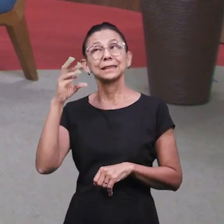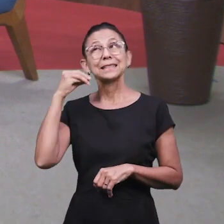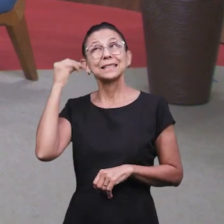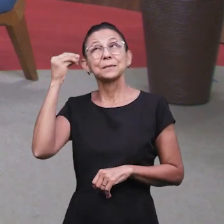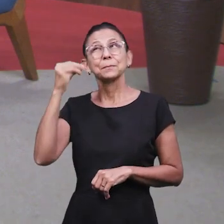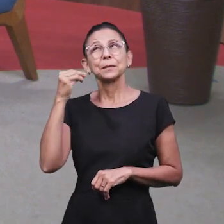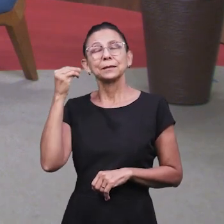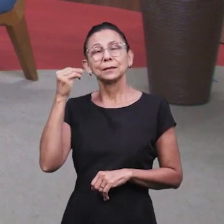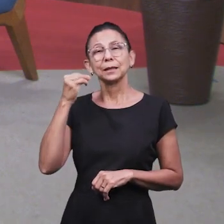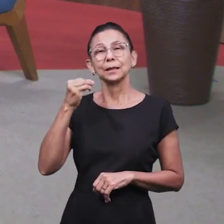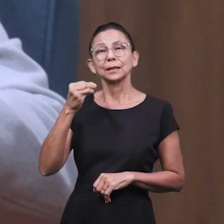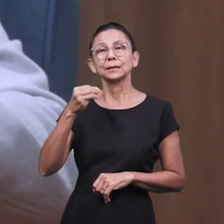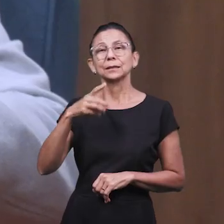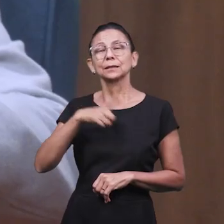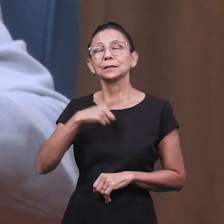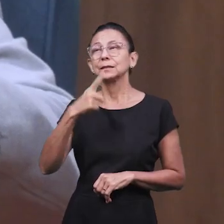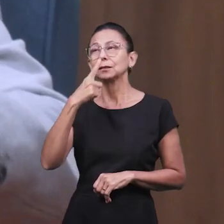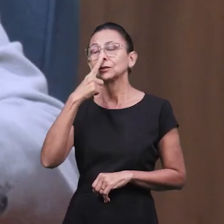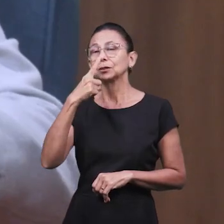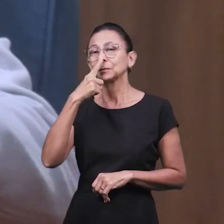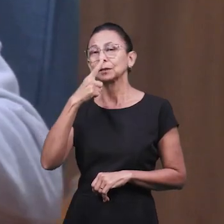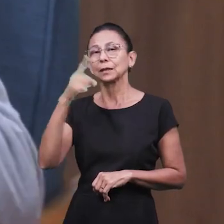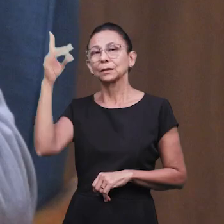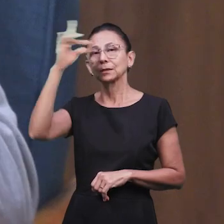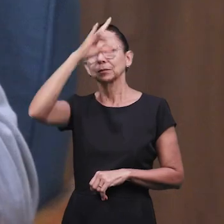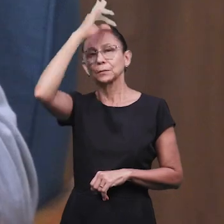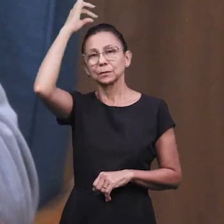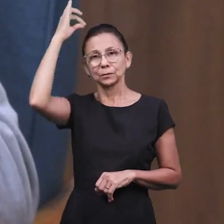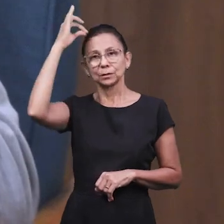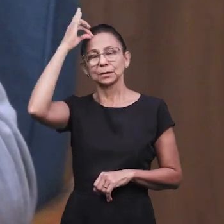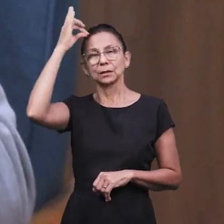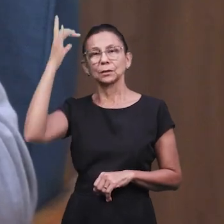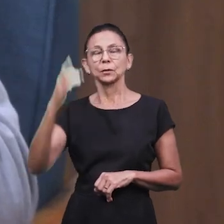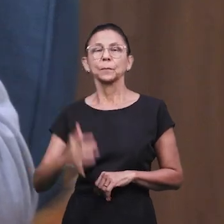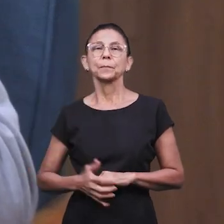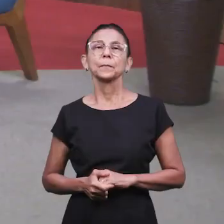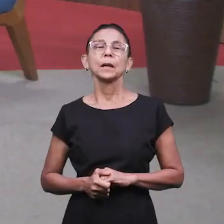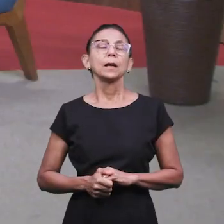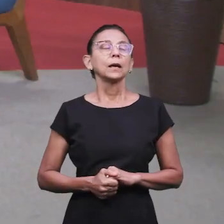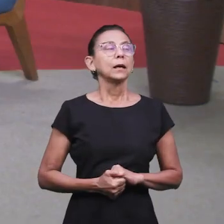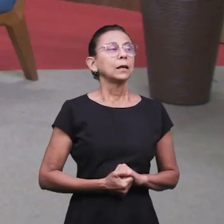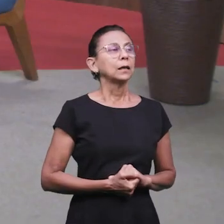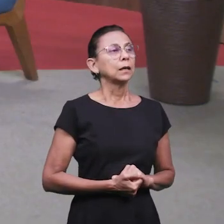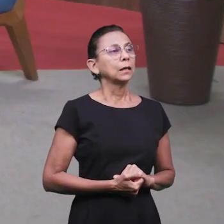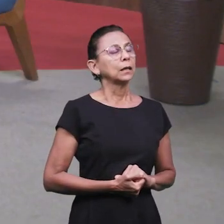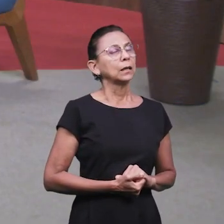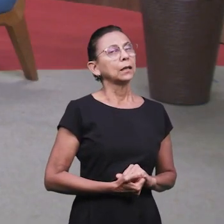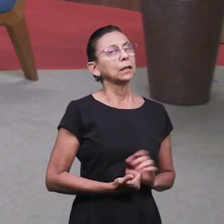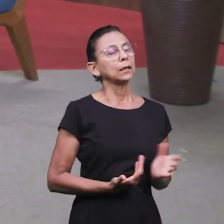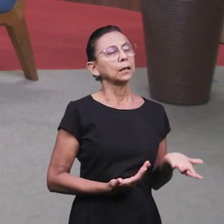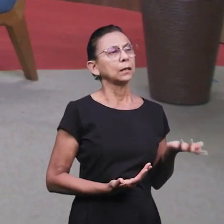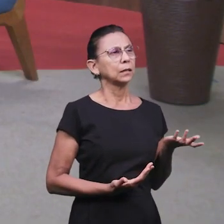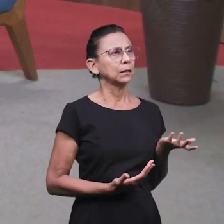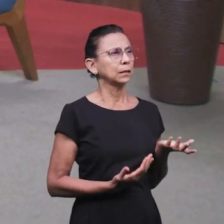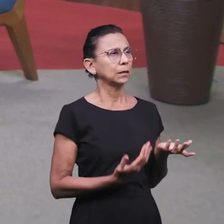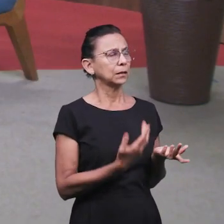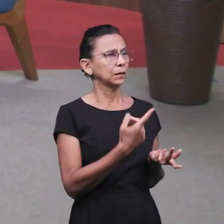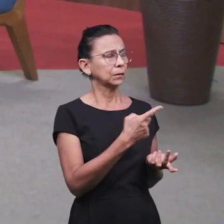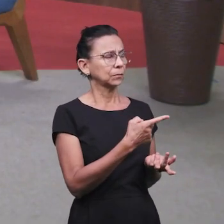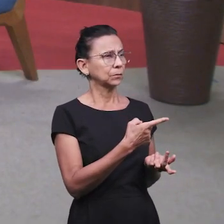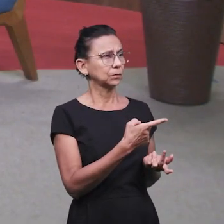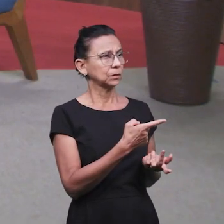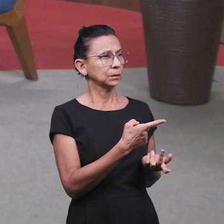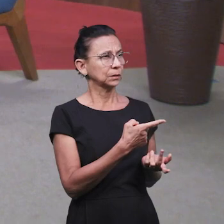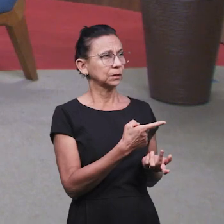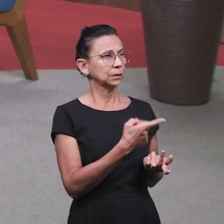da intimidade, do conhecimento do Espírito Santo. Glória a Jesus. Há um aspecto, Daniel,